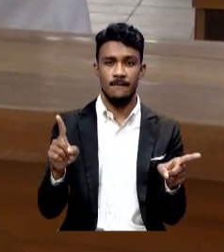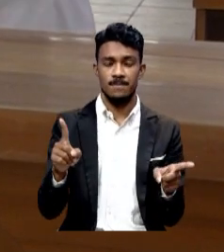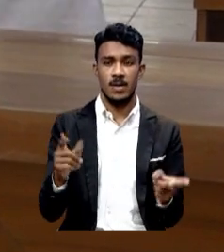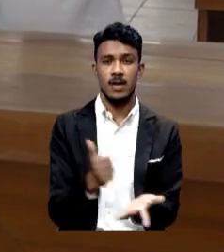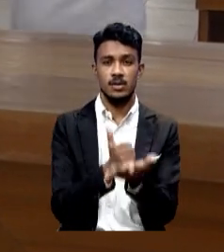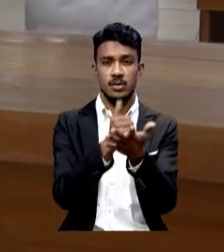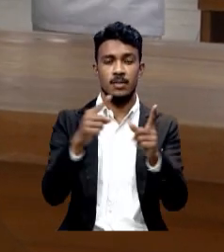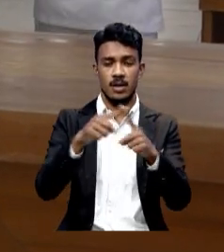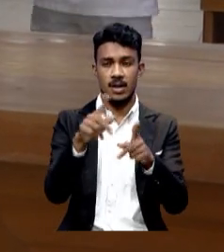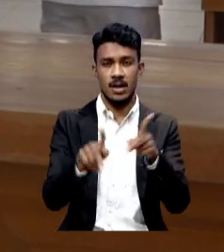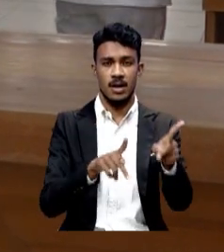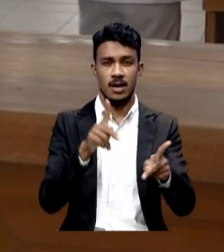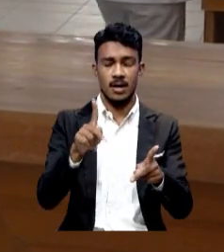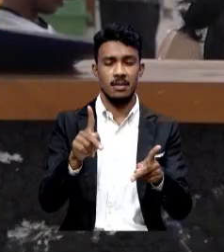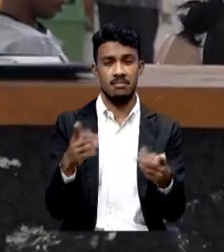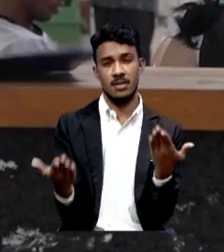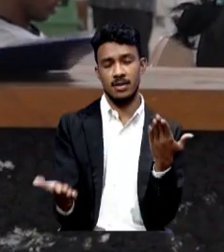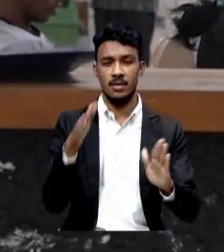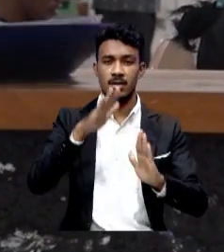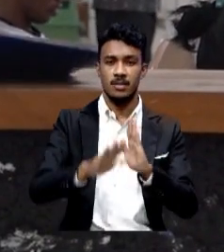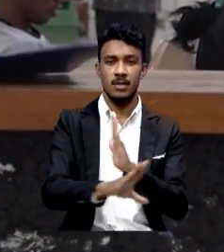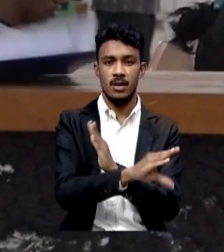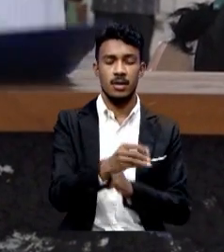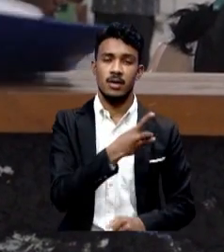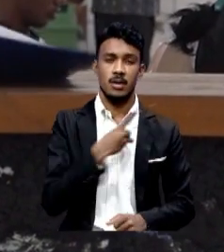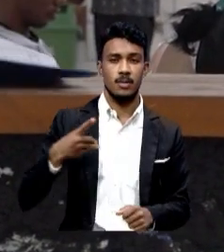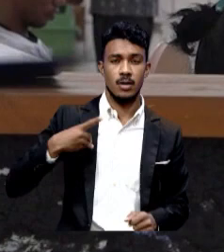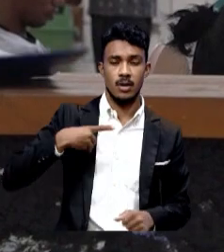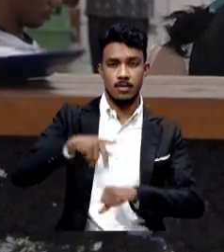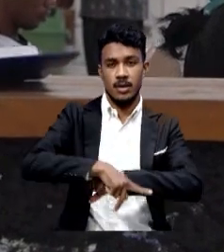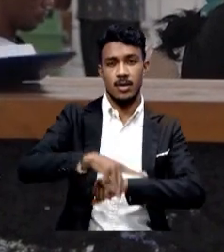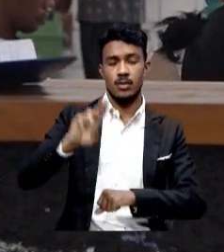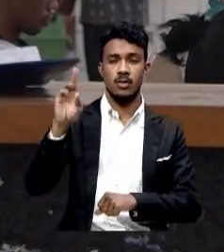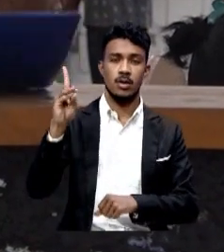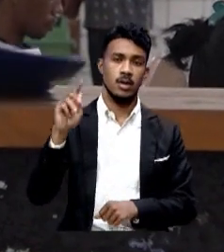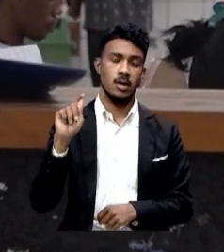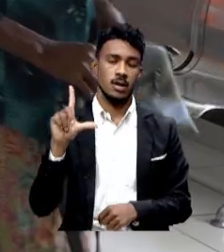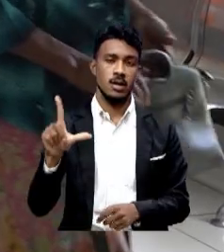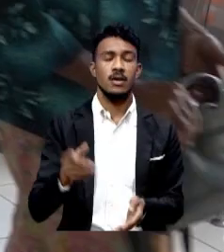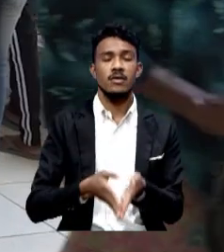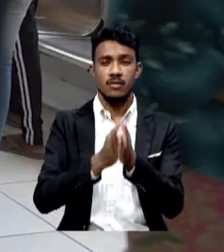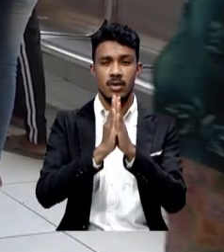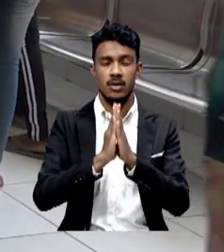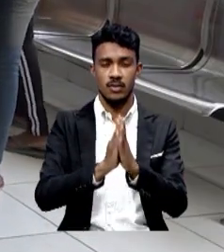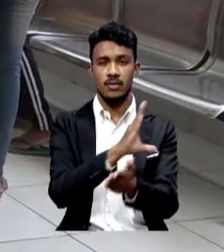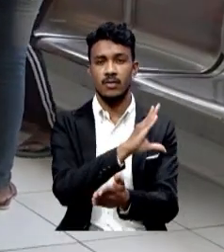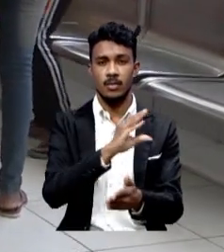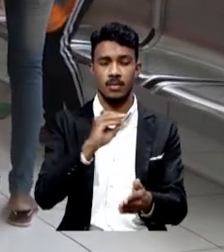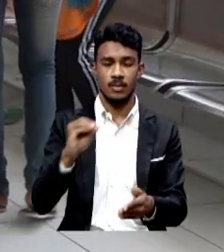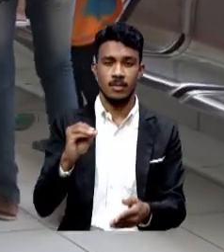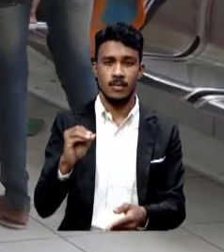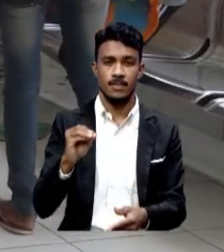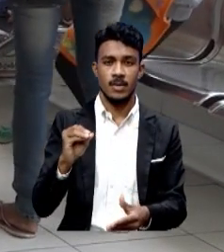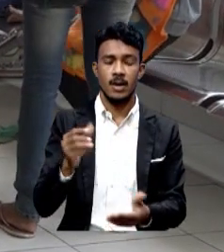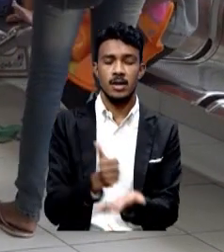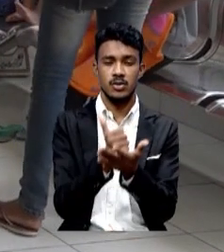vai bem limitado. Deputado bancada UDT Nemos sugere ato órgão soberano hatne halo tratamento